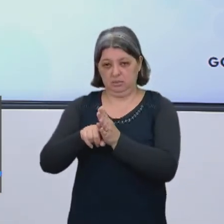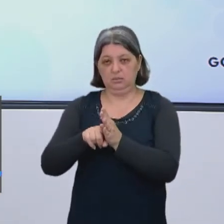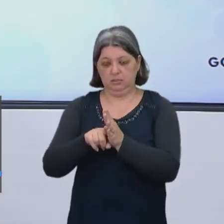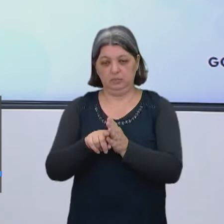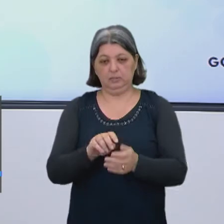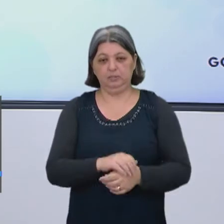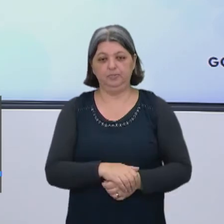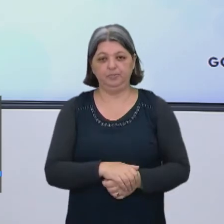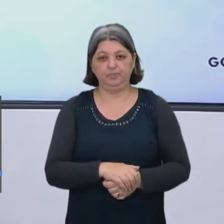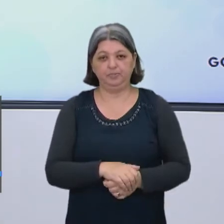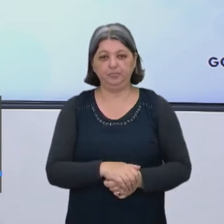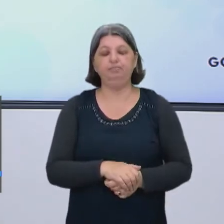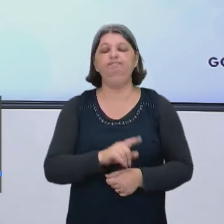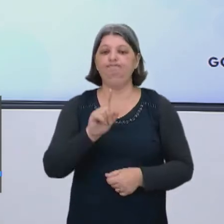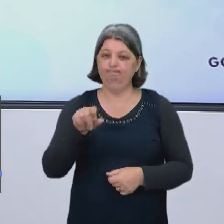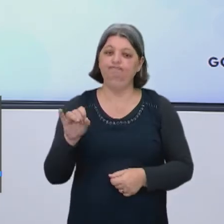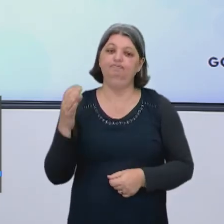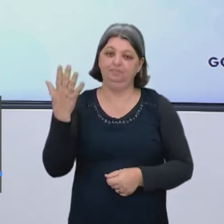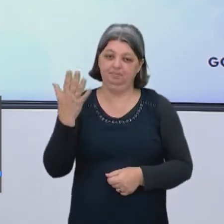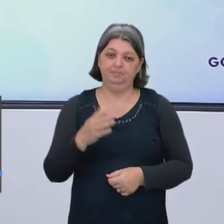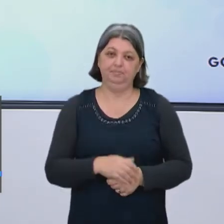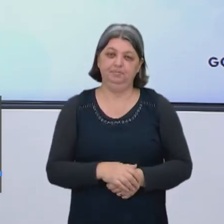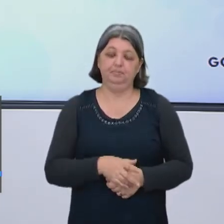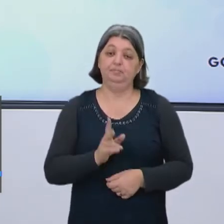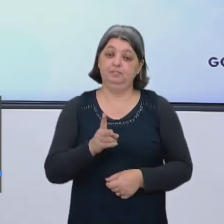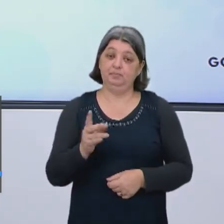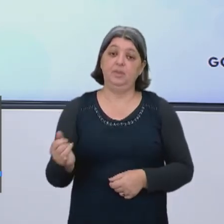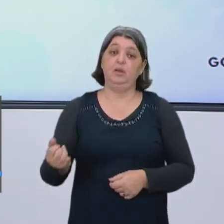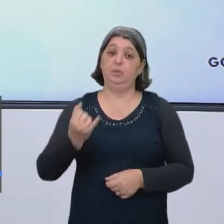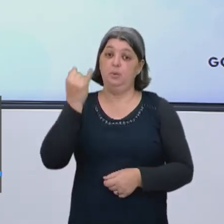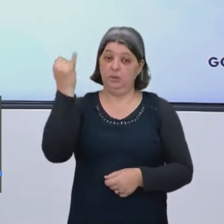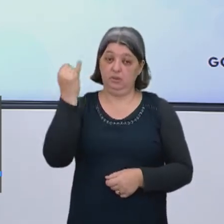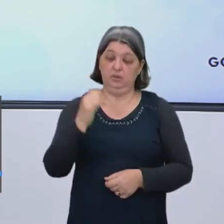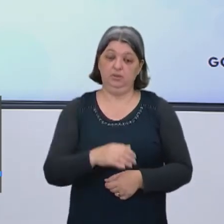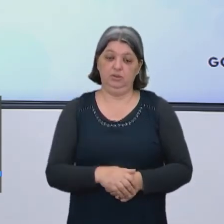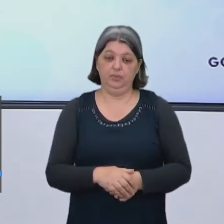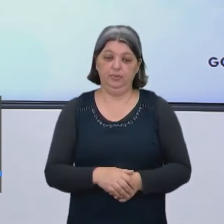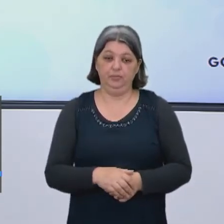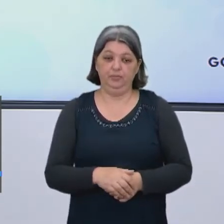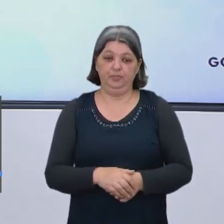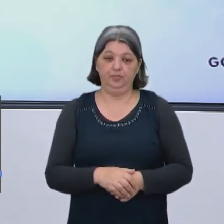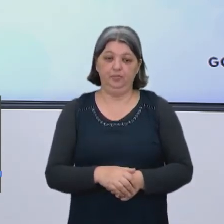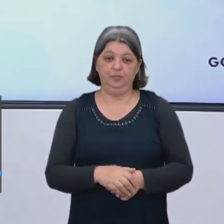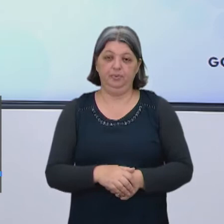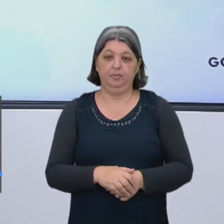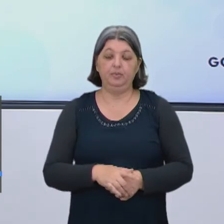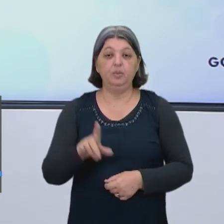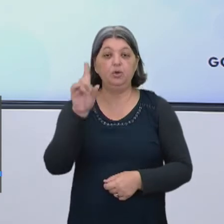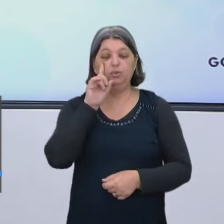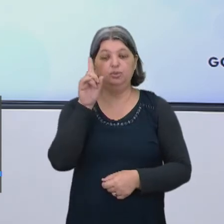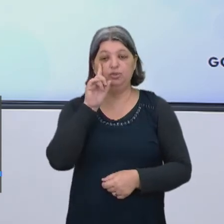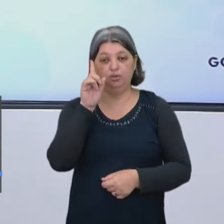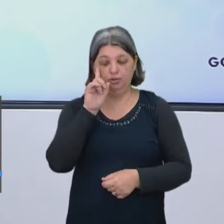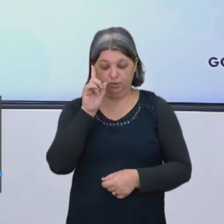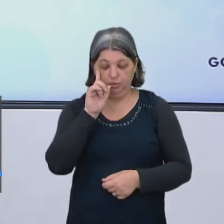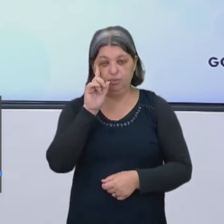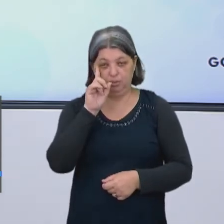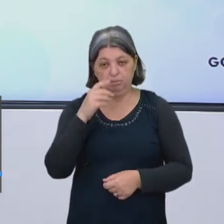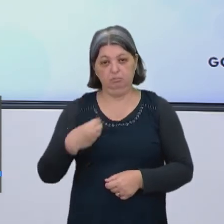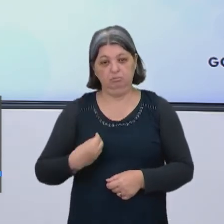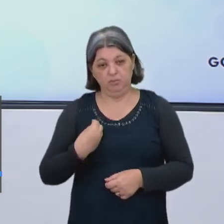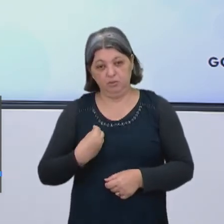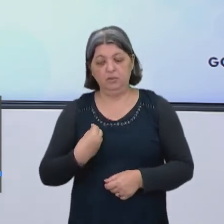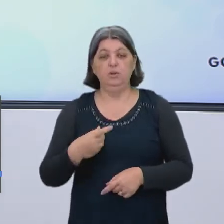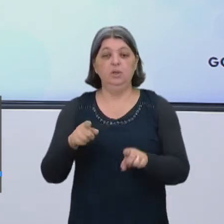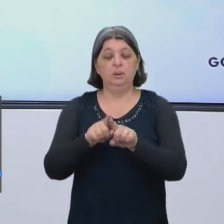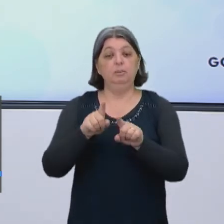estatísticas, e é algo muito recorrente, algo muito importante aí dentro da nossa rotina, dentro da escola. Então a gente